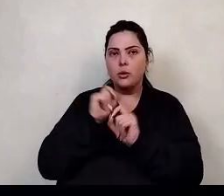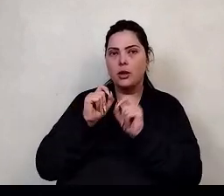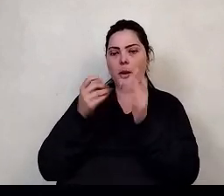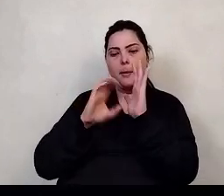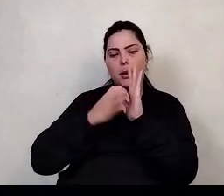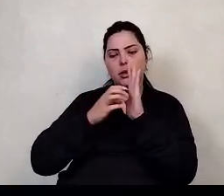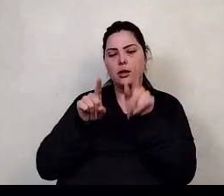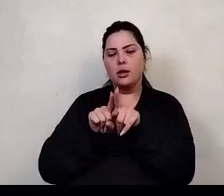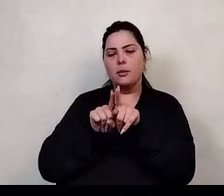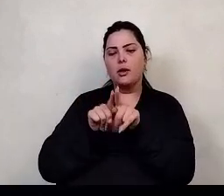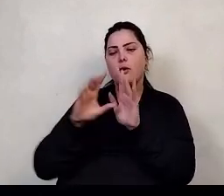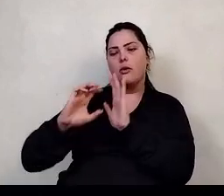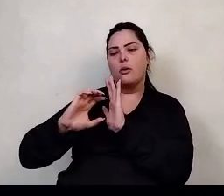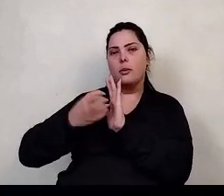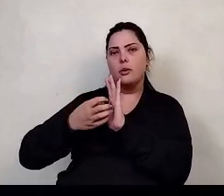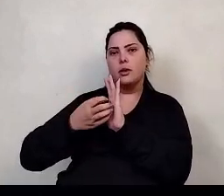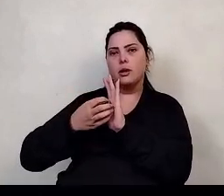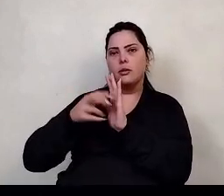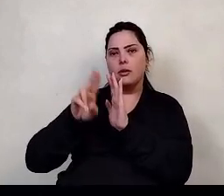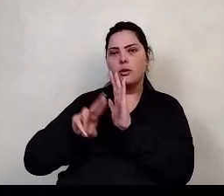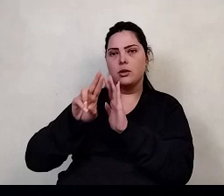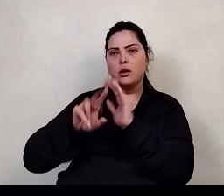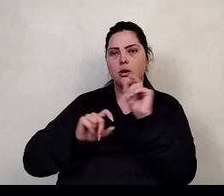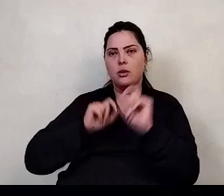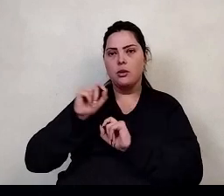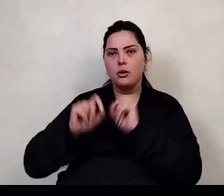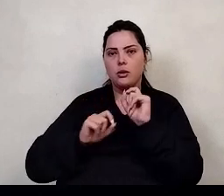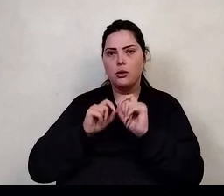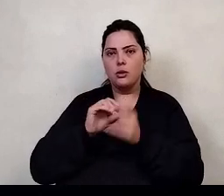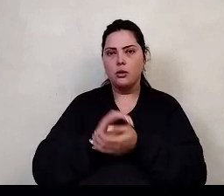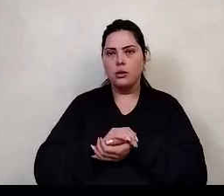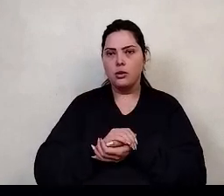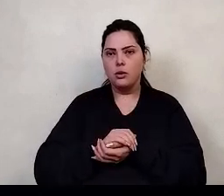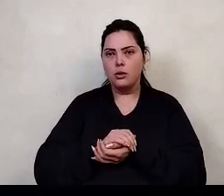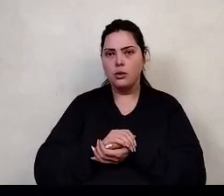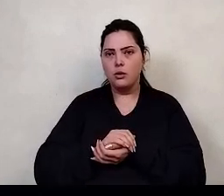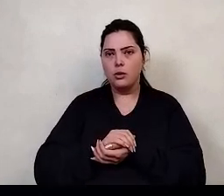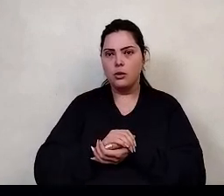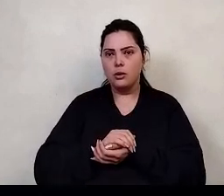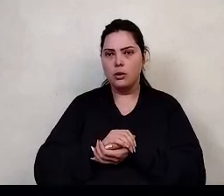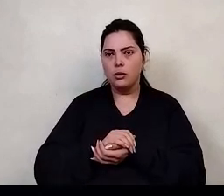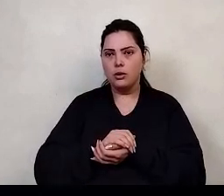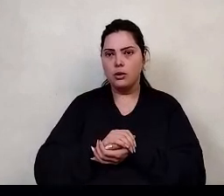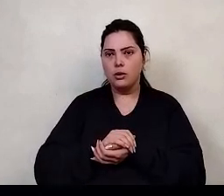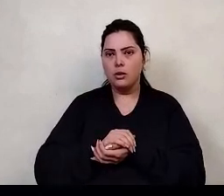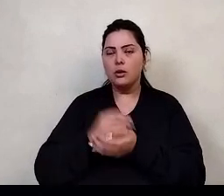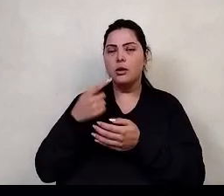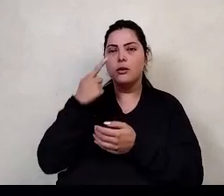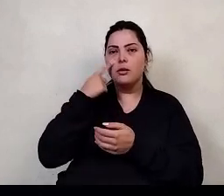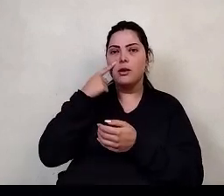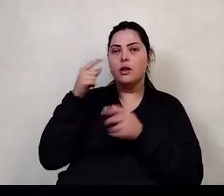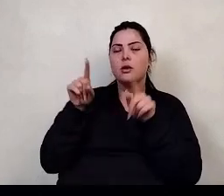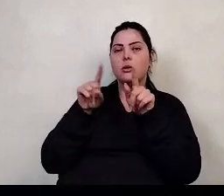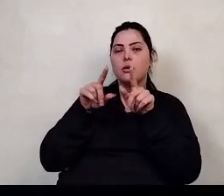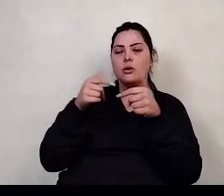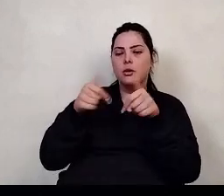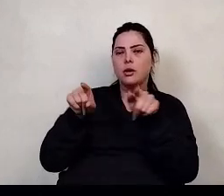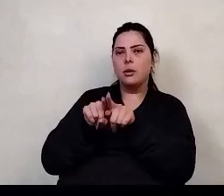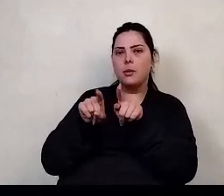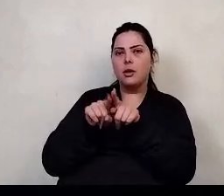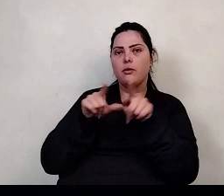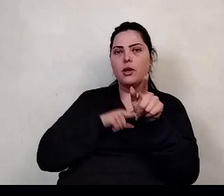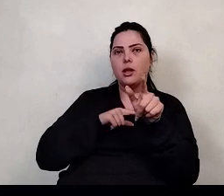em memória, vai fazer os seus testes de forma isoladamente daquele repositório. Ele vai pegar no service provavelmente ele vai tentar mocar